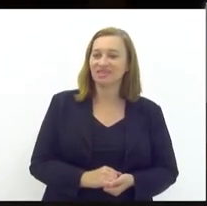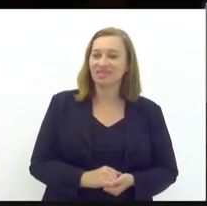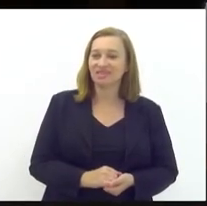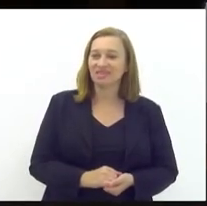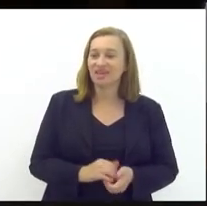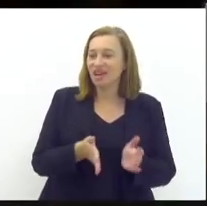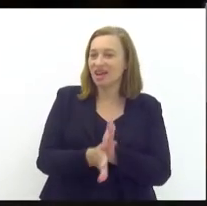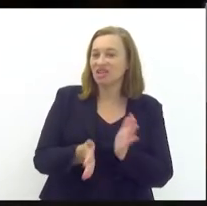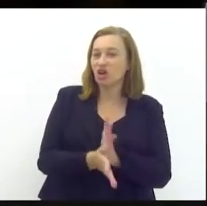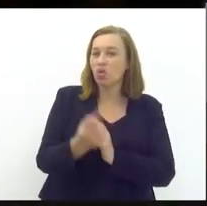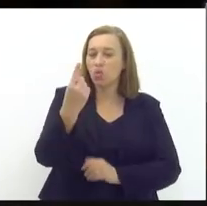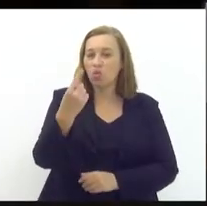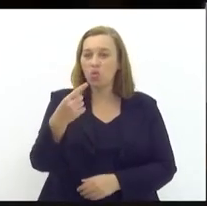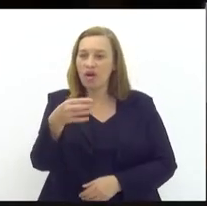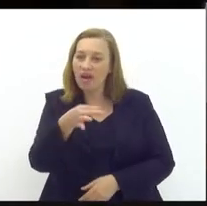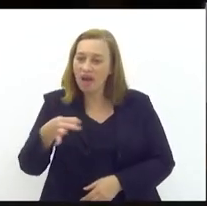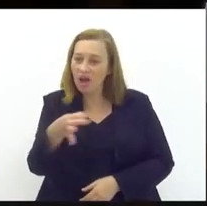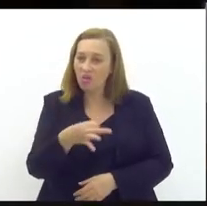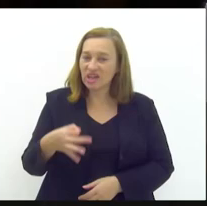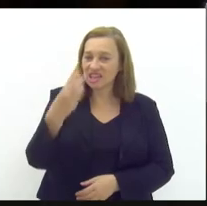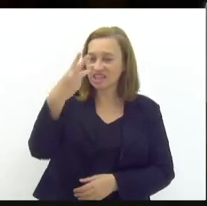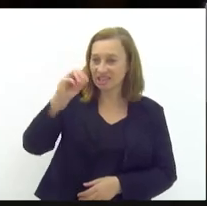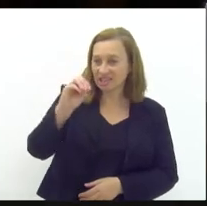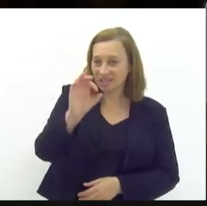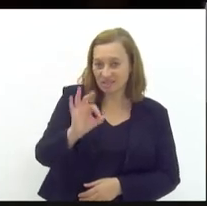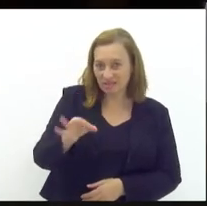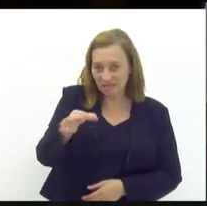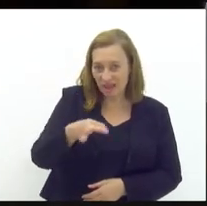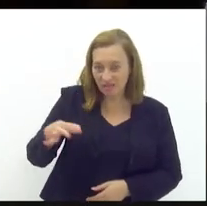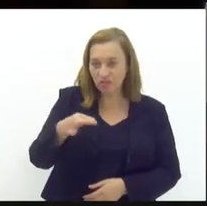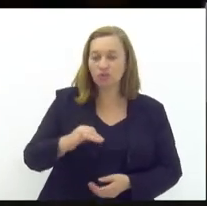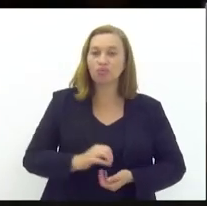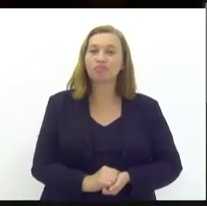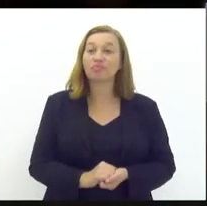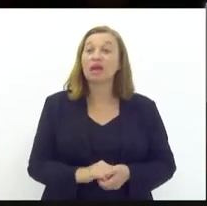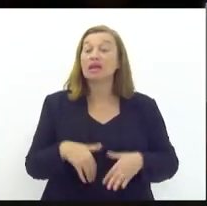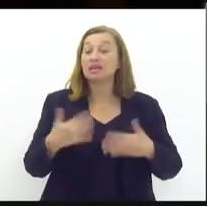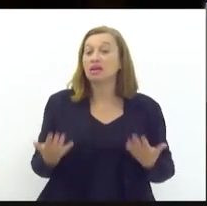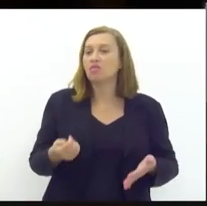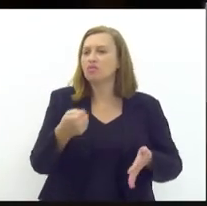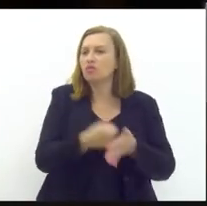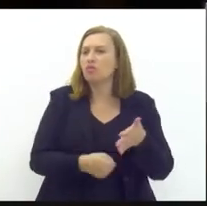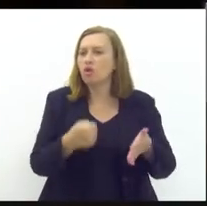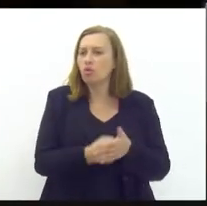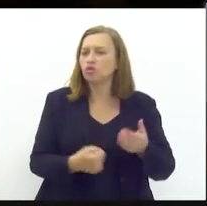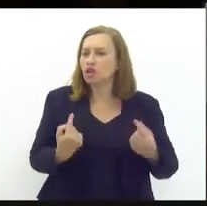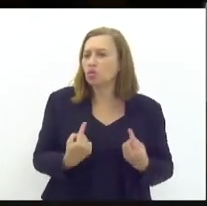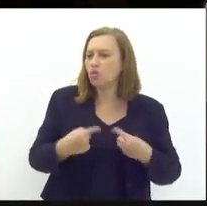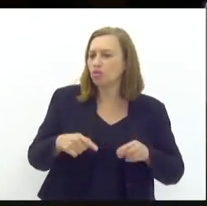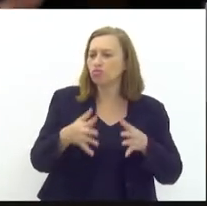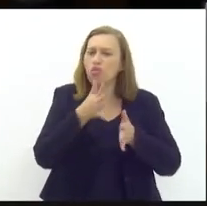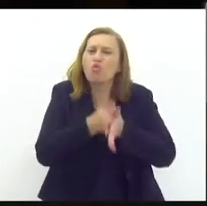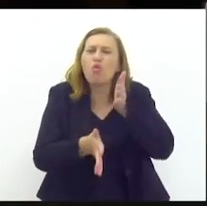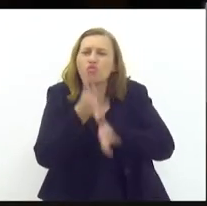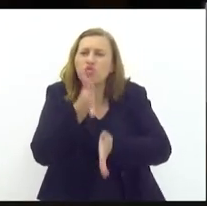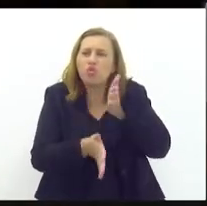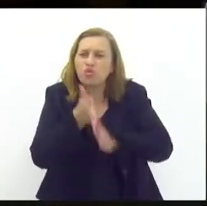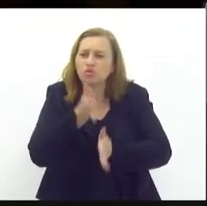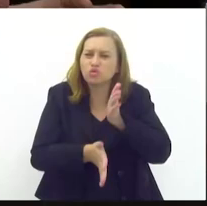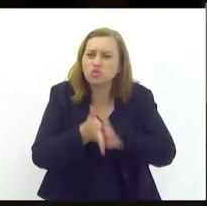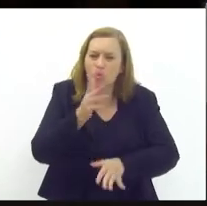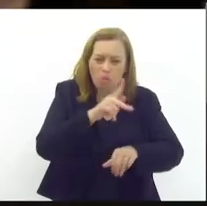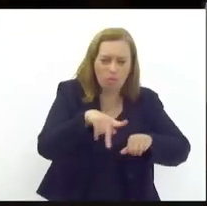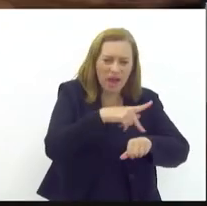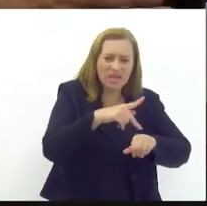gastam Real em 30 centavos a gente sabe de educação Então vira uma luta vira um traidorf um conflito quando o pai cresce